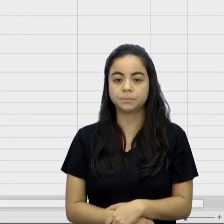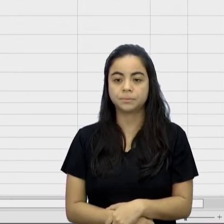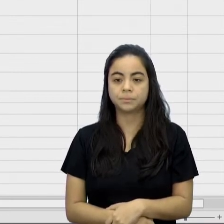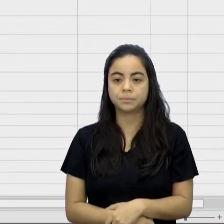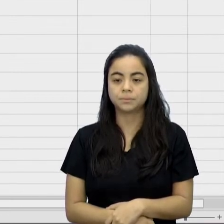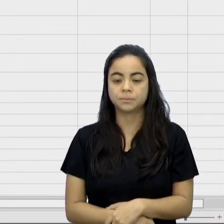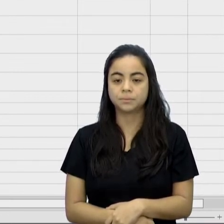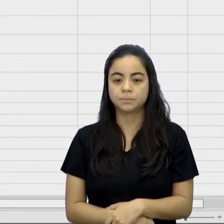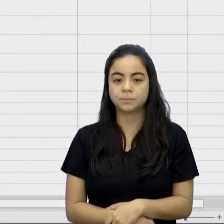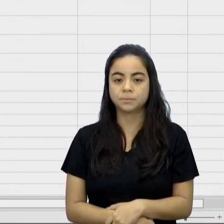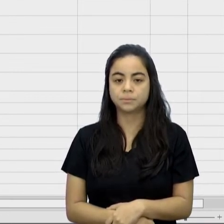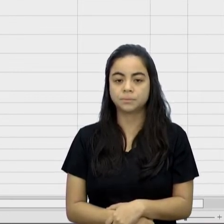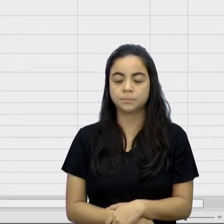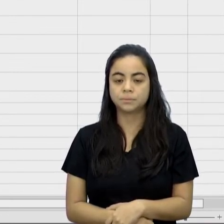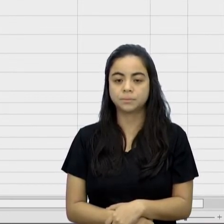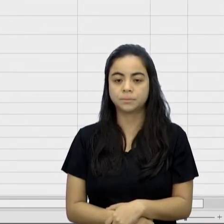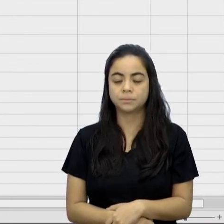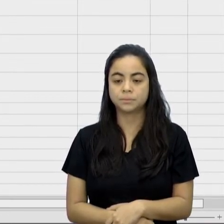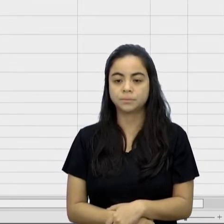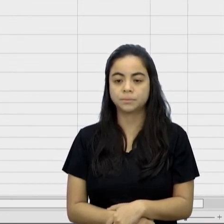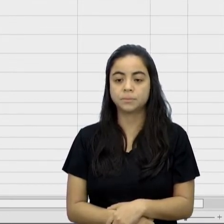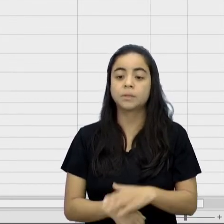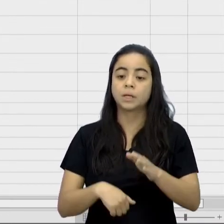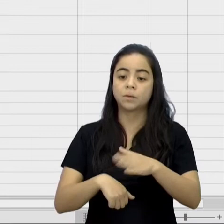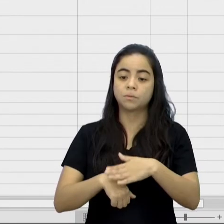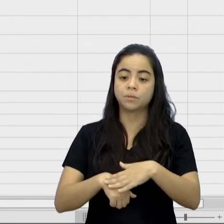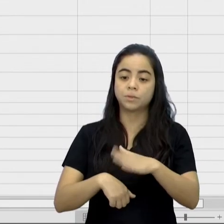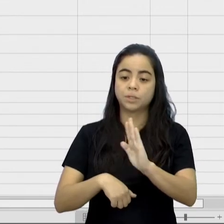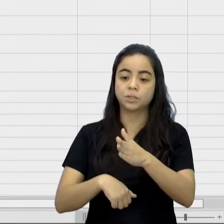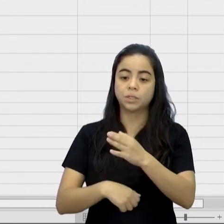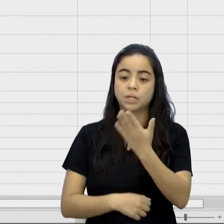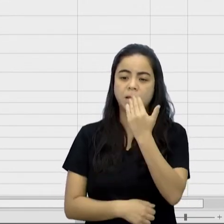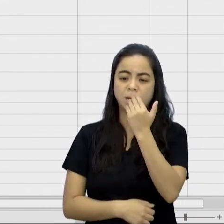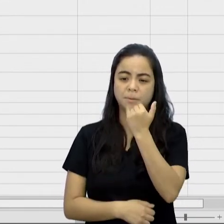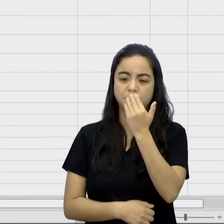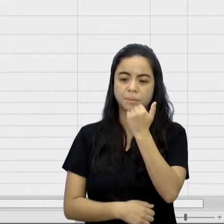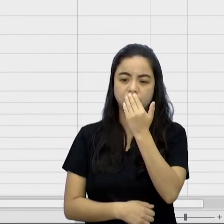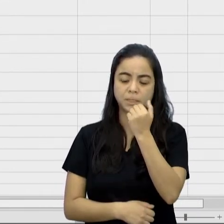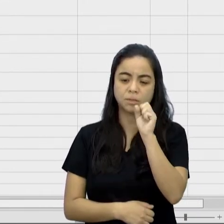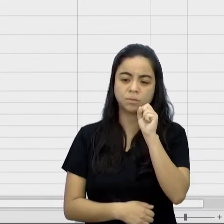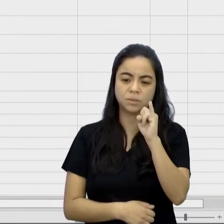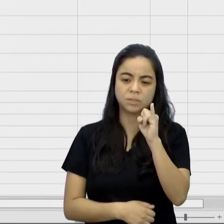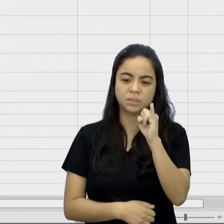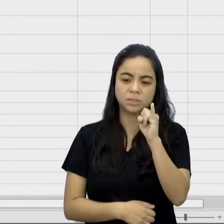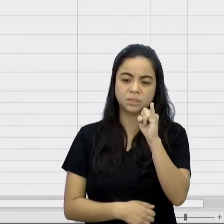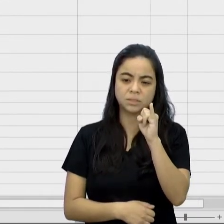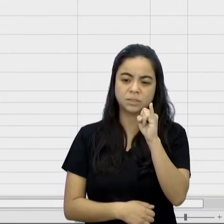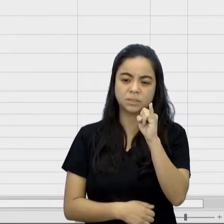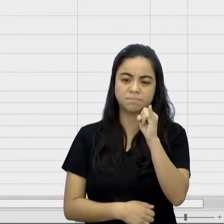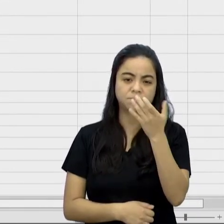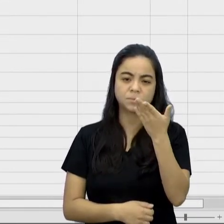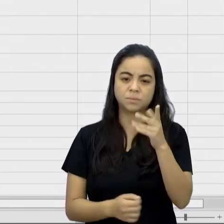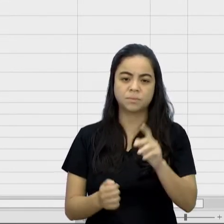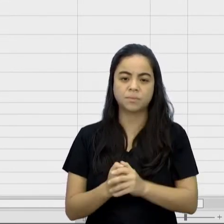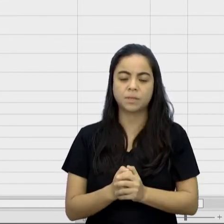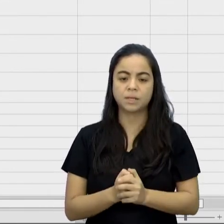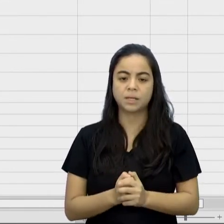fazer o realizado. Isso. O realizado pode ser que a alimentação, óbvio, que se a gente for a um restaurante com a nossa mãe,